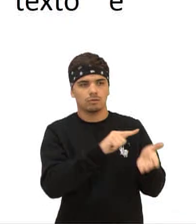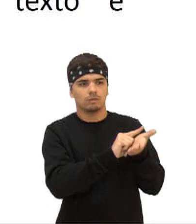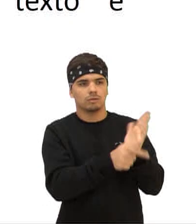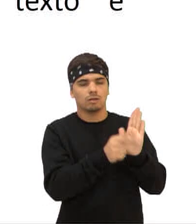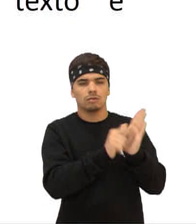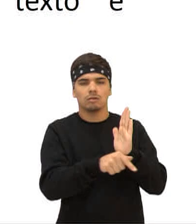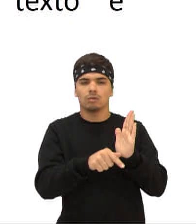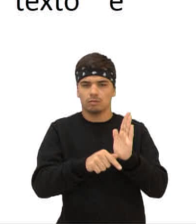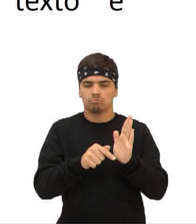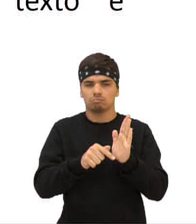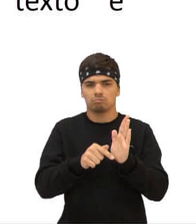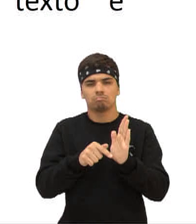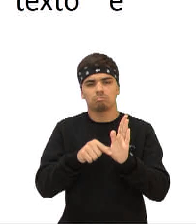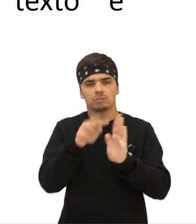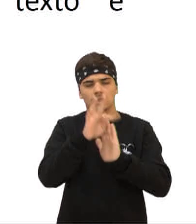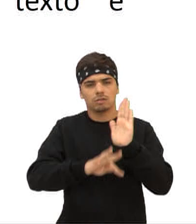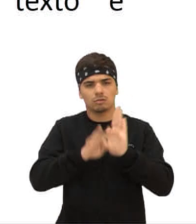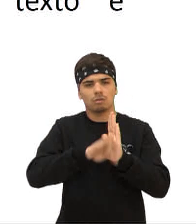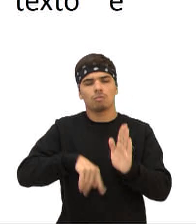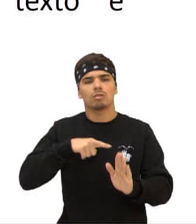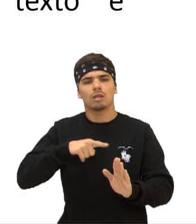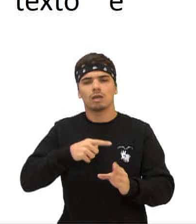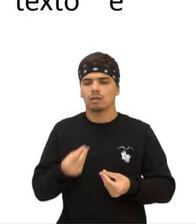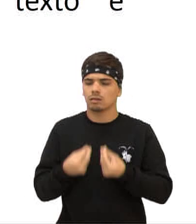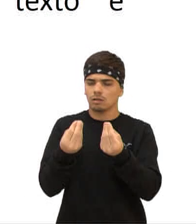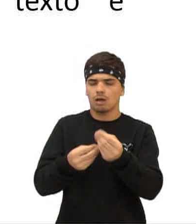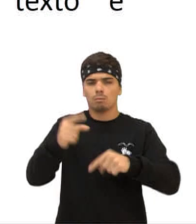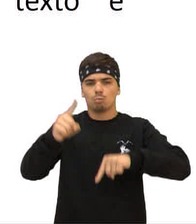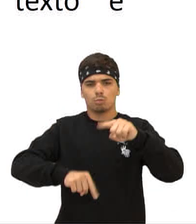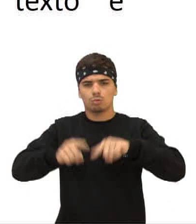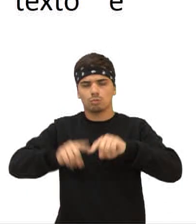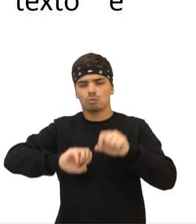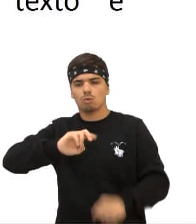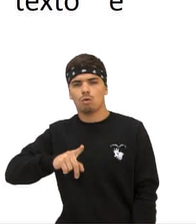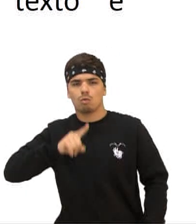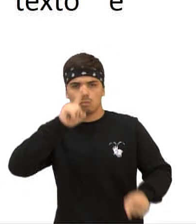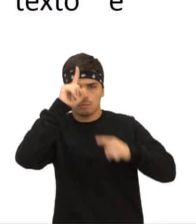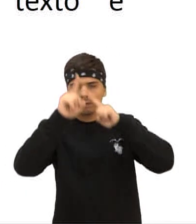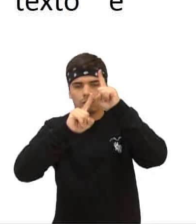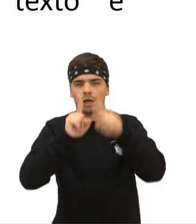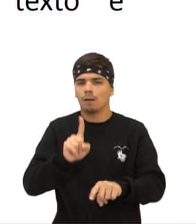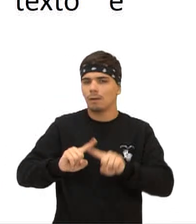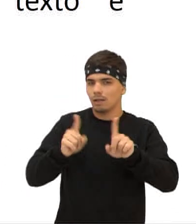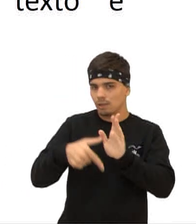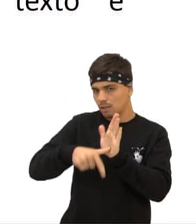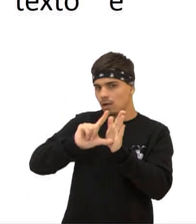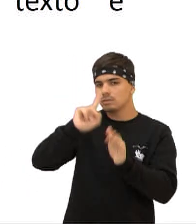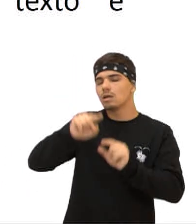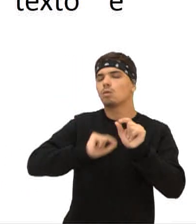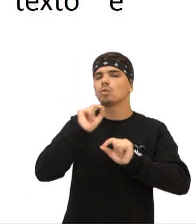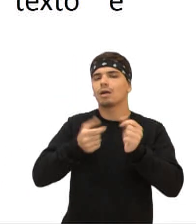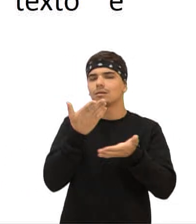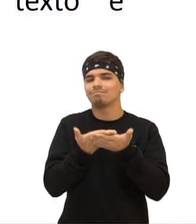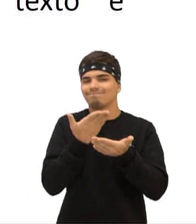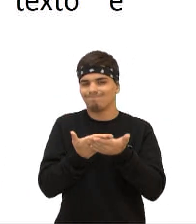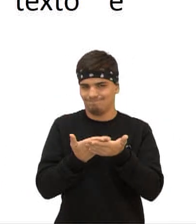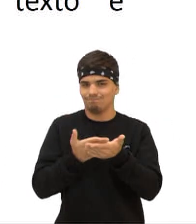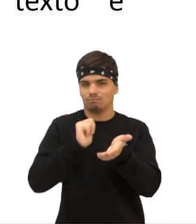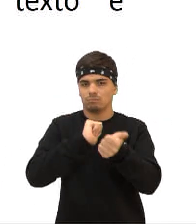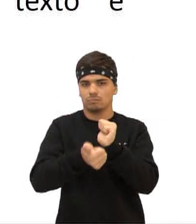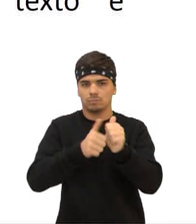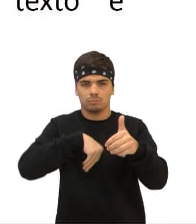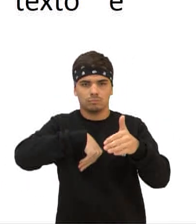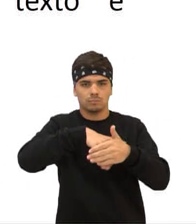textual que promove um produto ou uma ideia do que nem ali estava promovendo o que a aula de futebol tava te oferecendo mal de